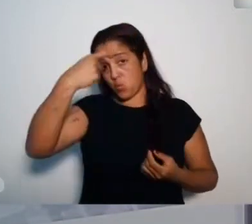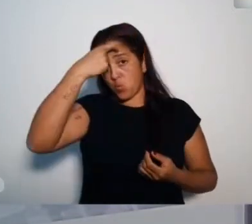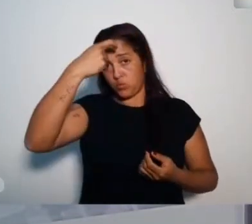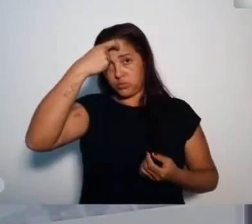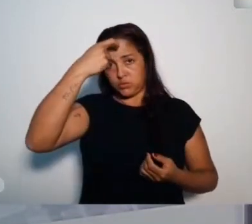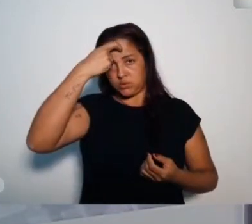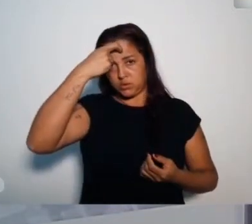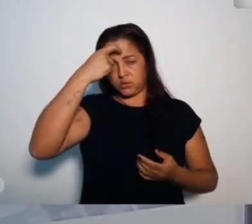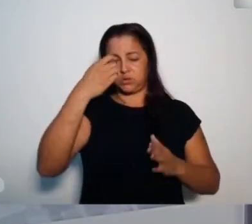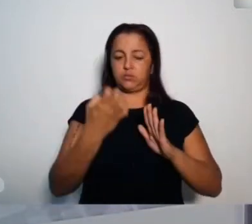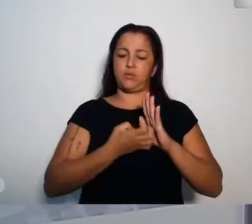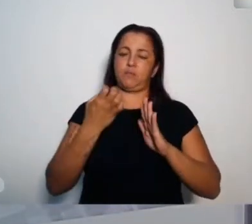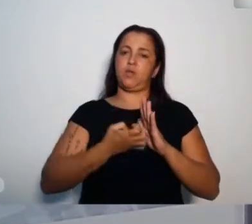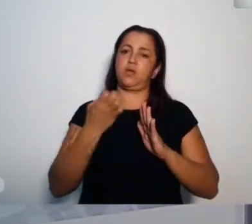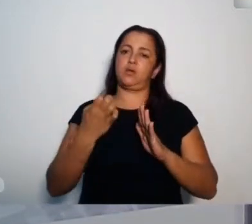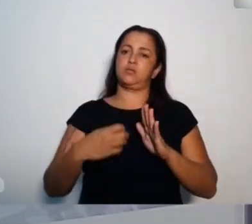empresas.